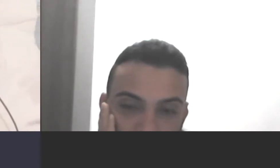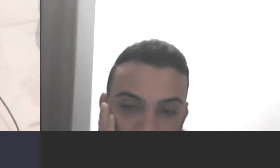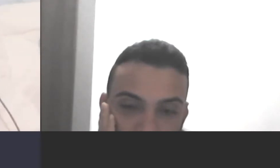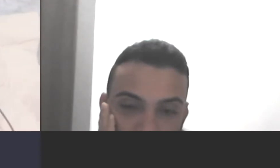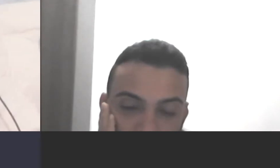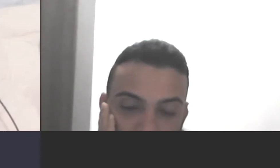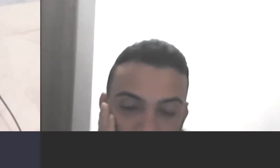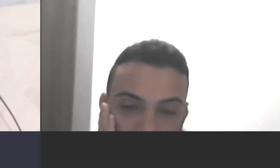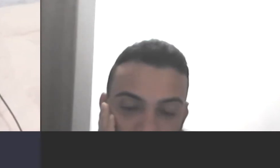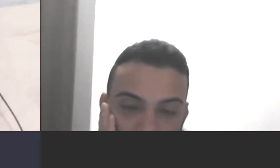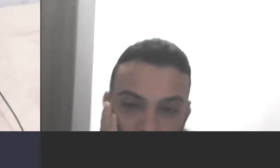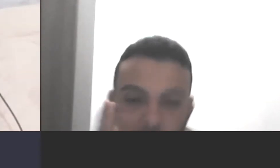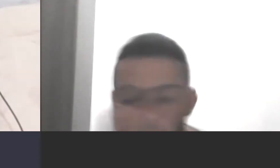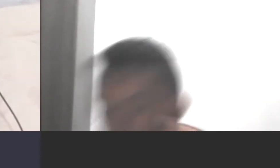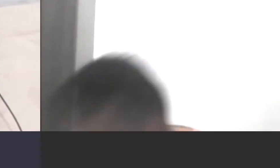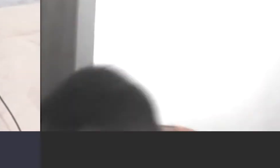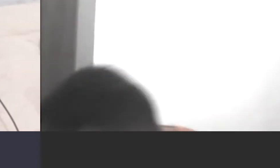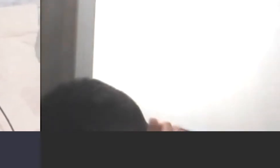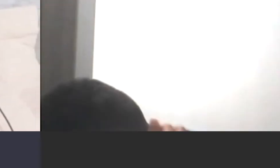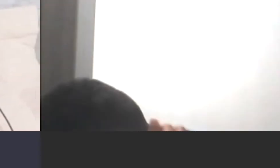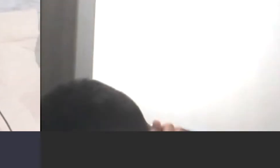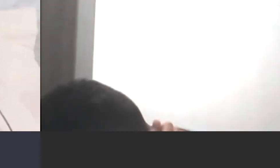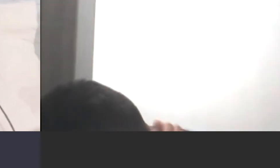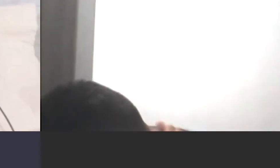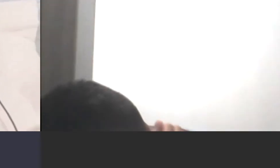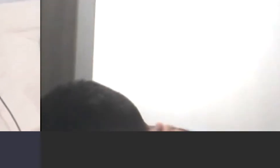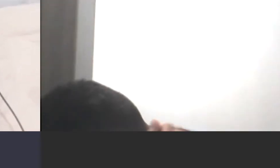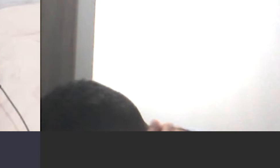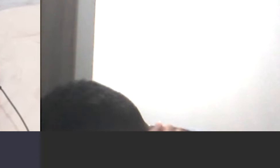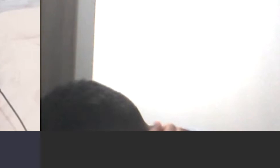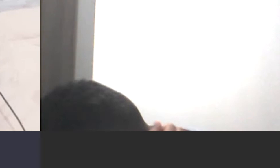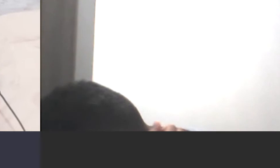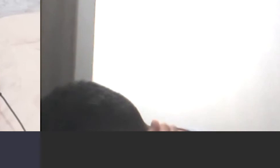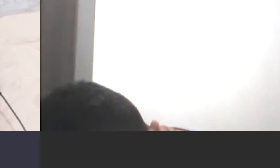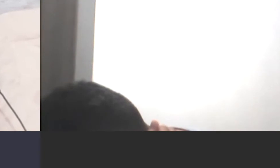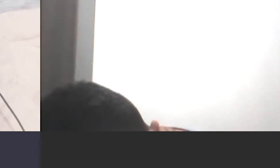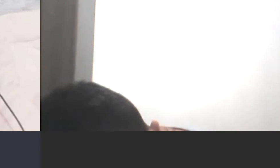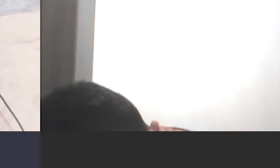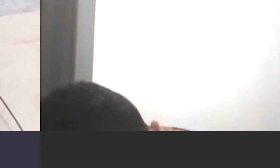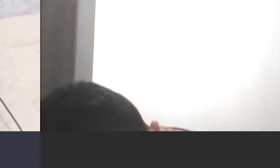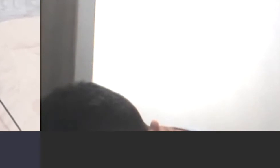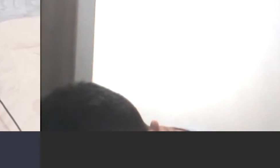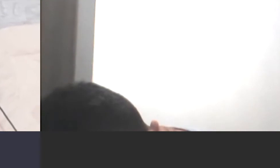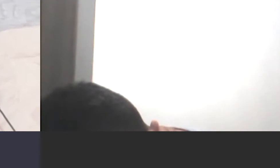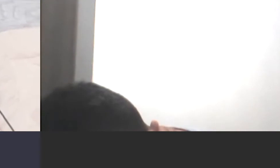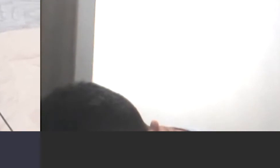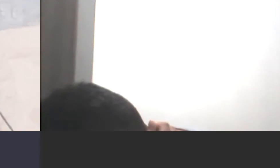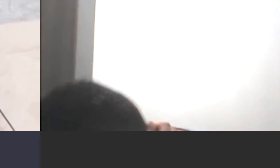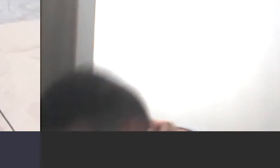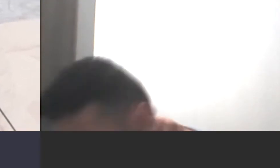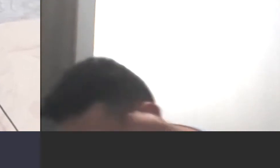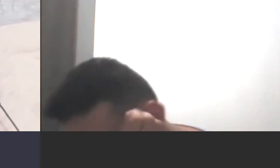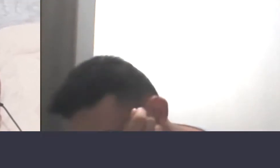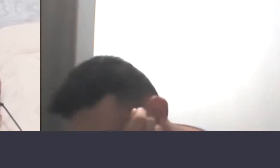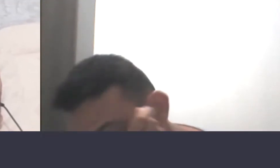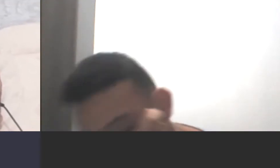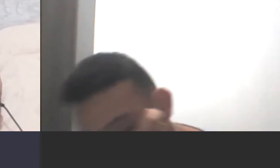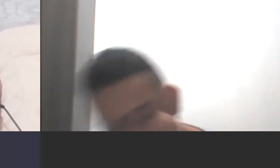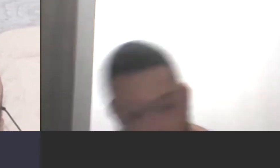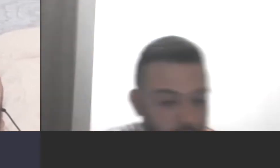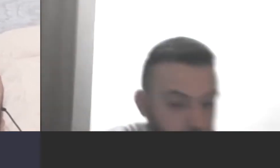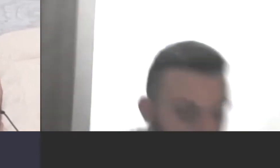pouco, mas foge muito, a eficiência do produto. Tem produto que, em vez de durar dias, duram horas. E tem produto que, em vez de durar horas,